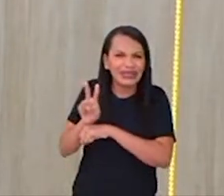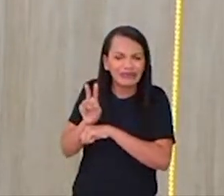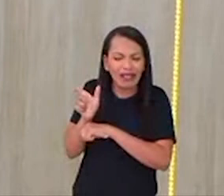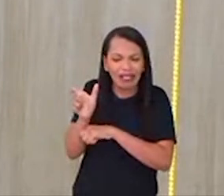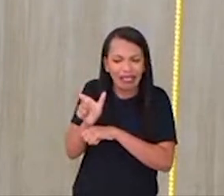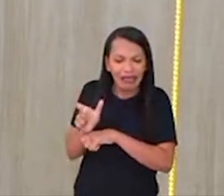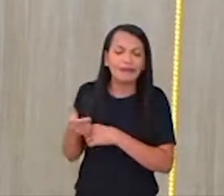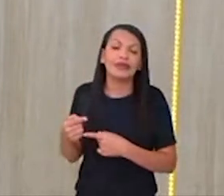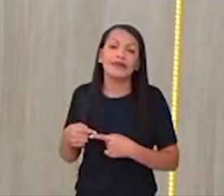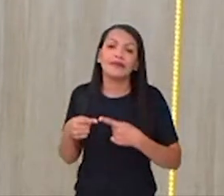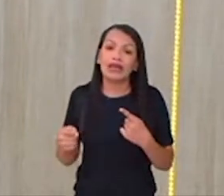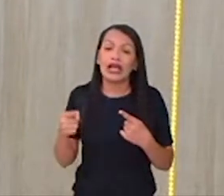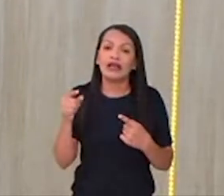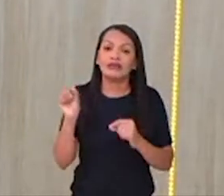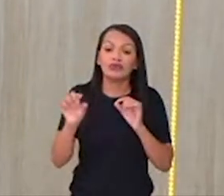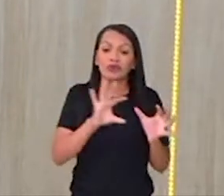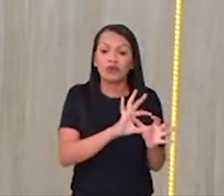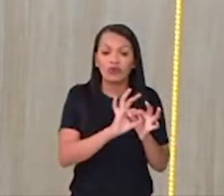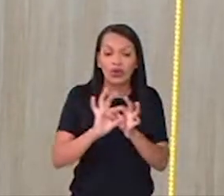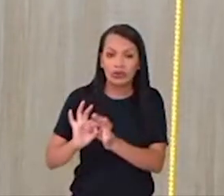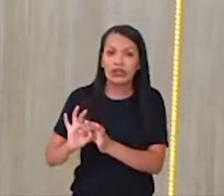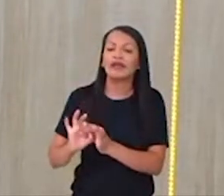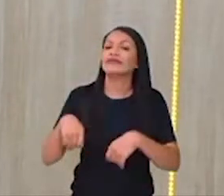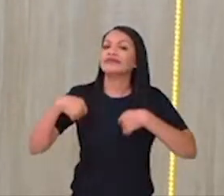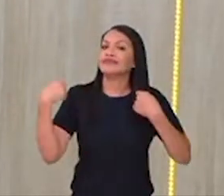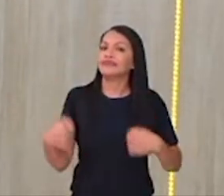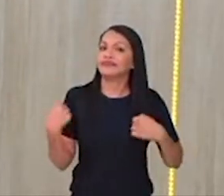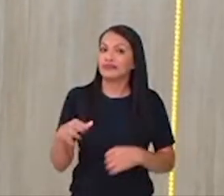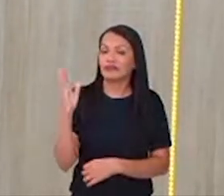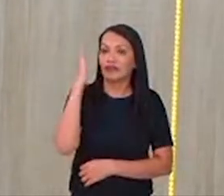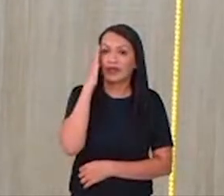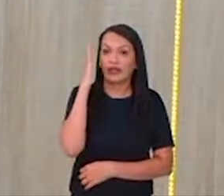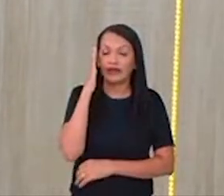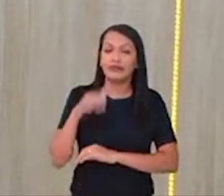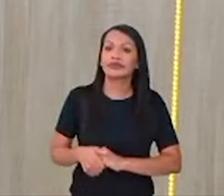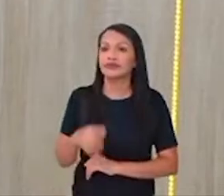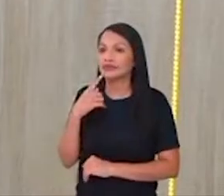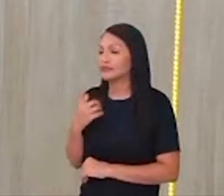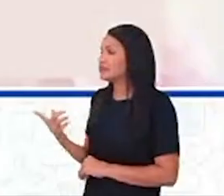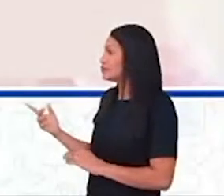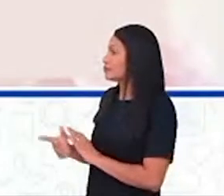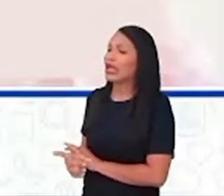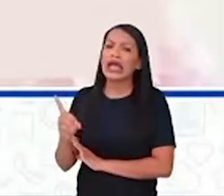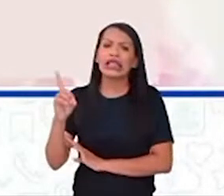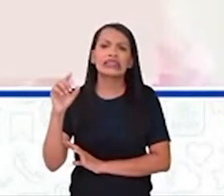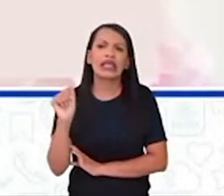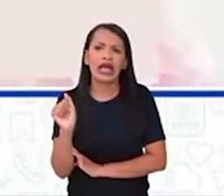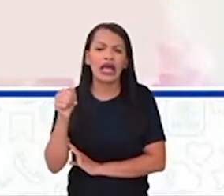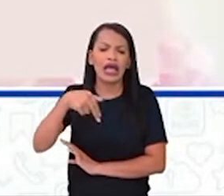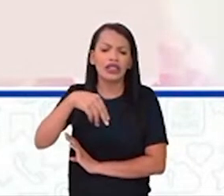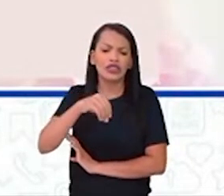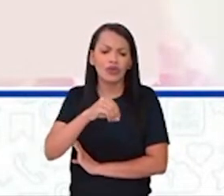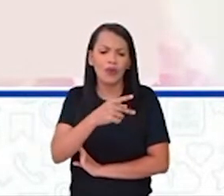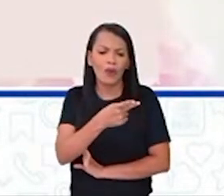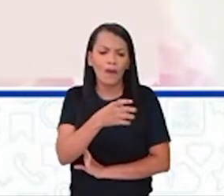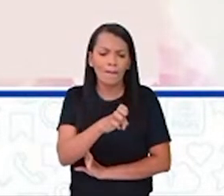expressão, através do contexto e da expressão, né? Porque ó, dar no pé é uma coisa, arredar